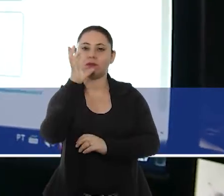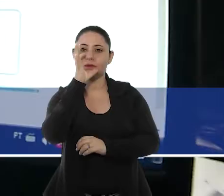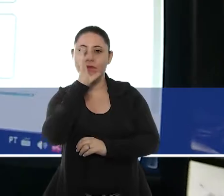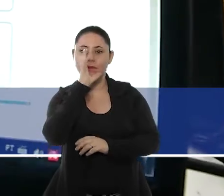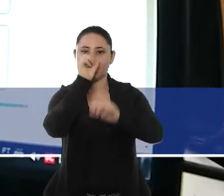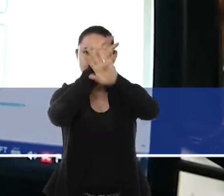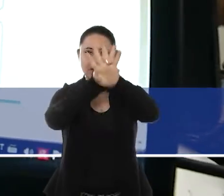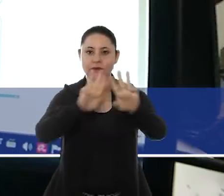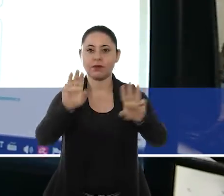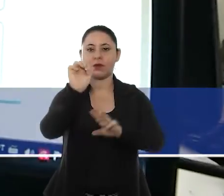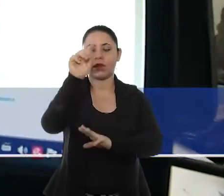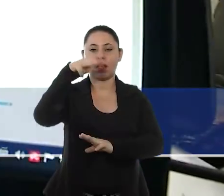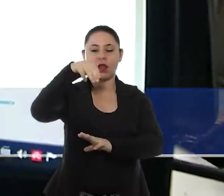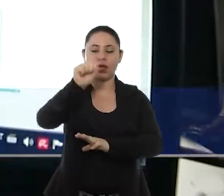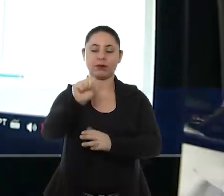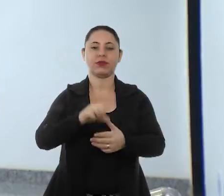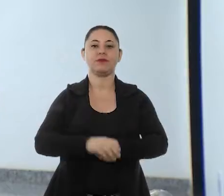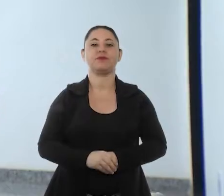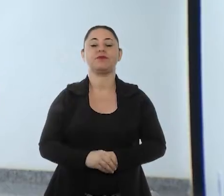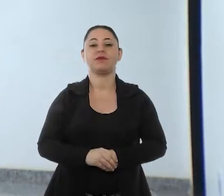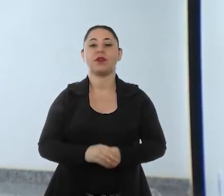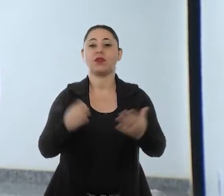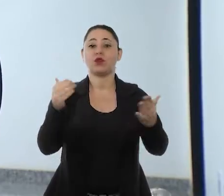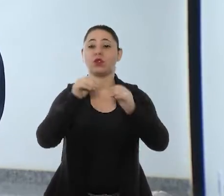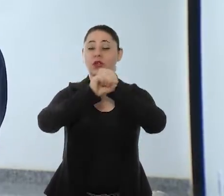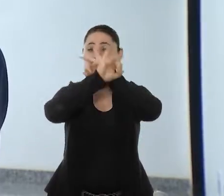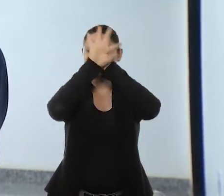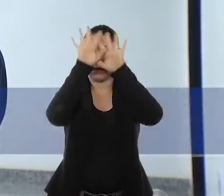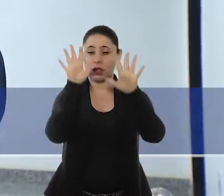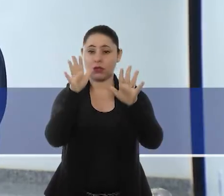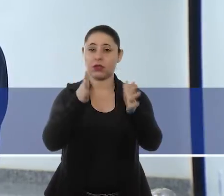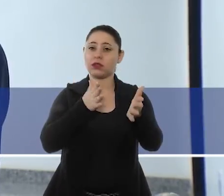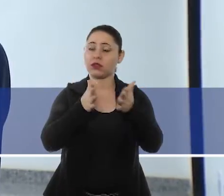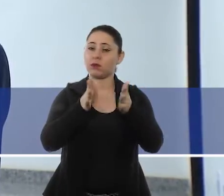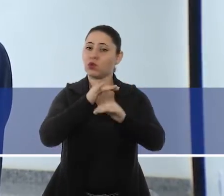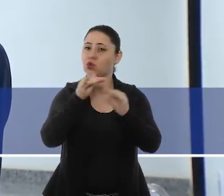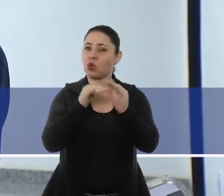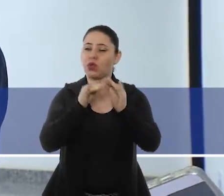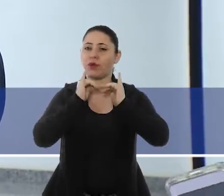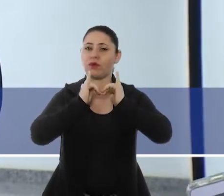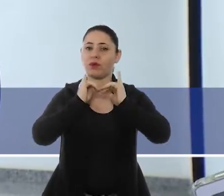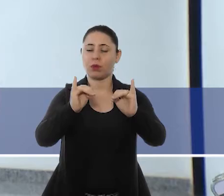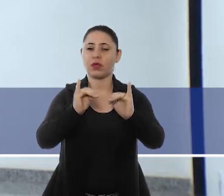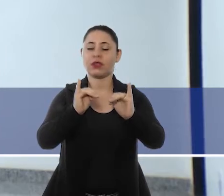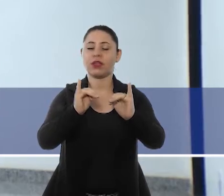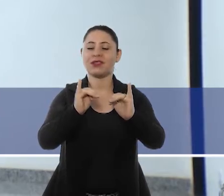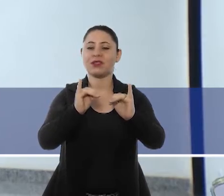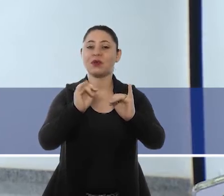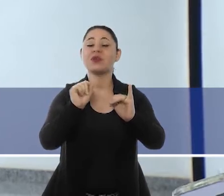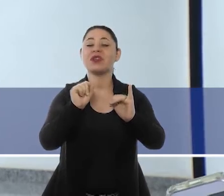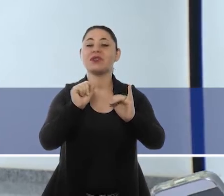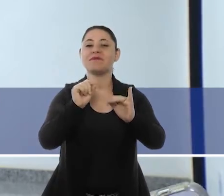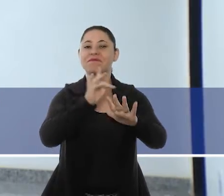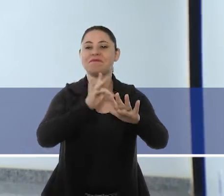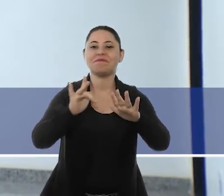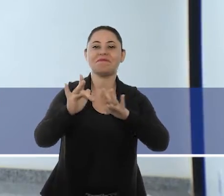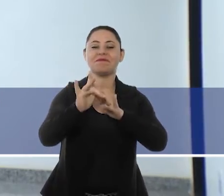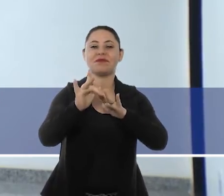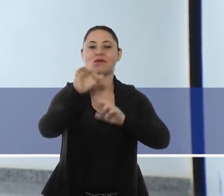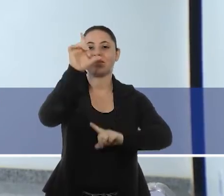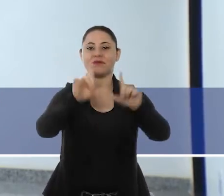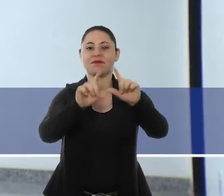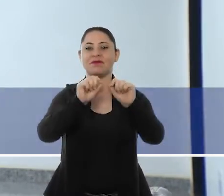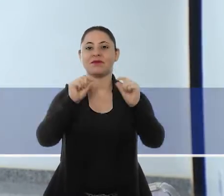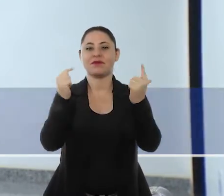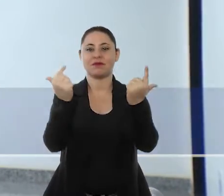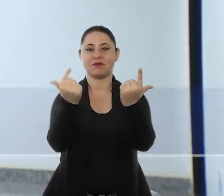ser consultadas no site da Alemes. Transparência e acessibilidade a todos os dados, e aí a gente deve isso às plataformas digitais, à